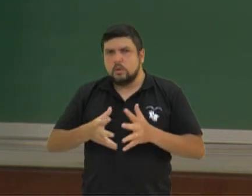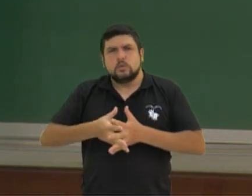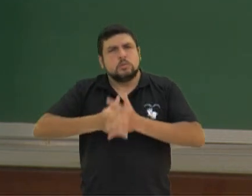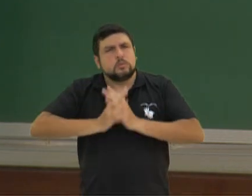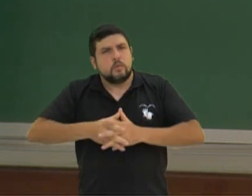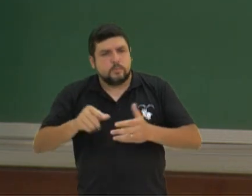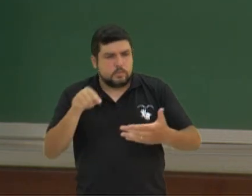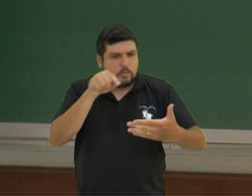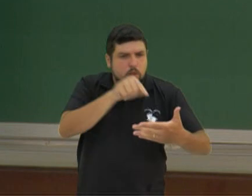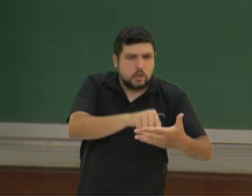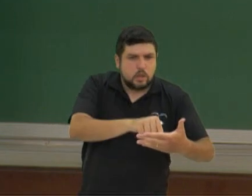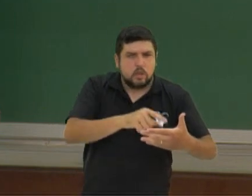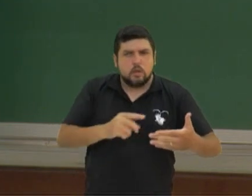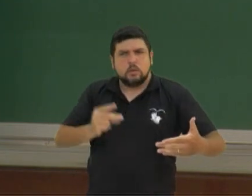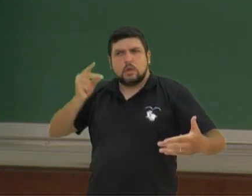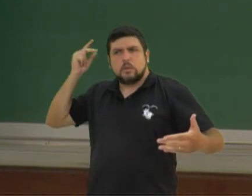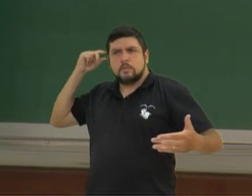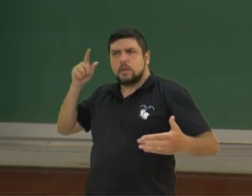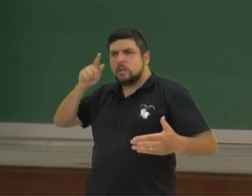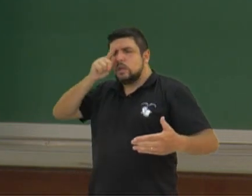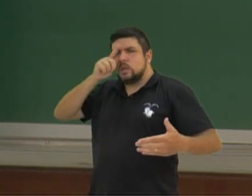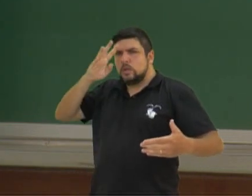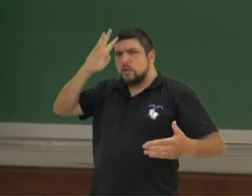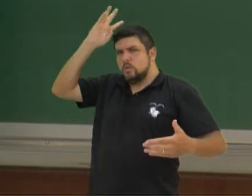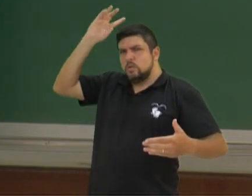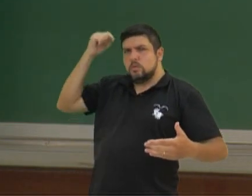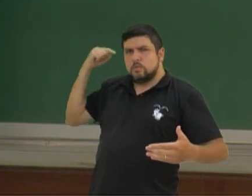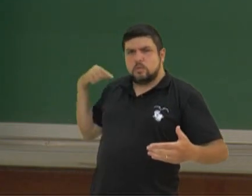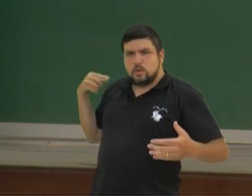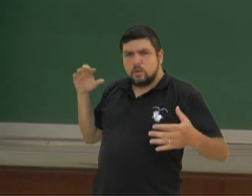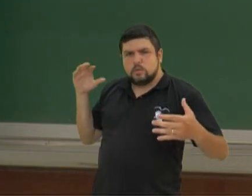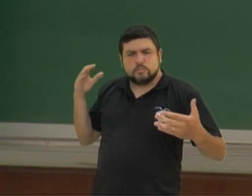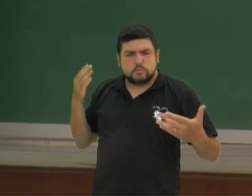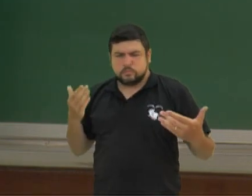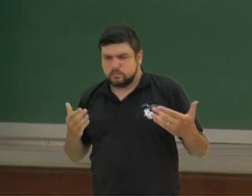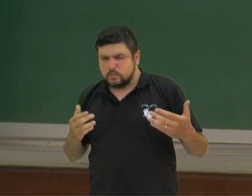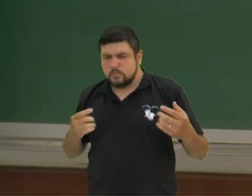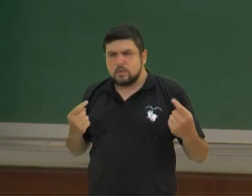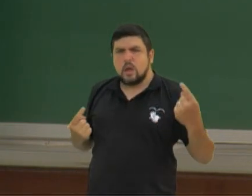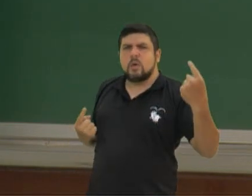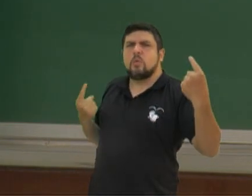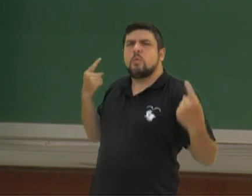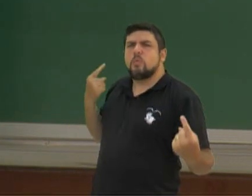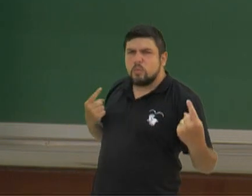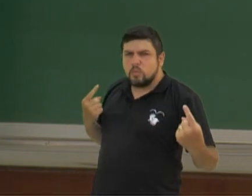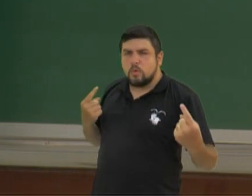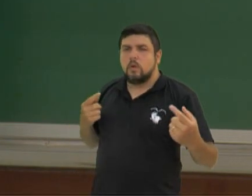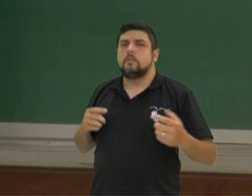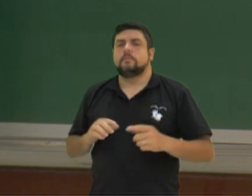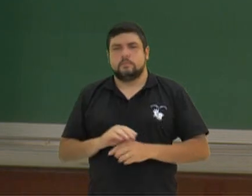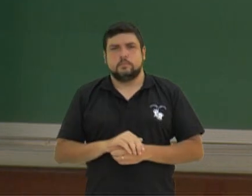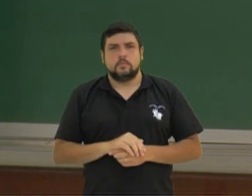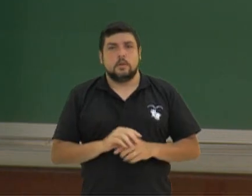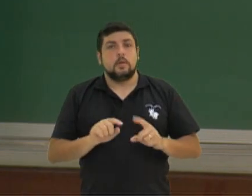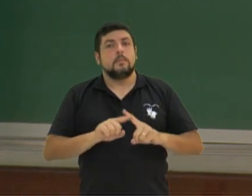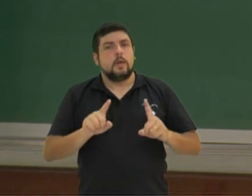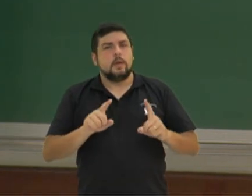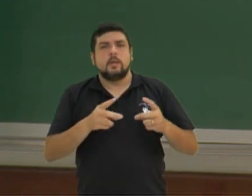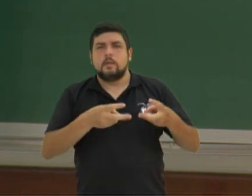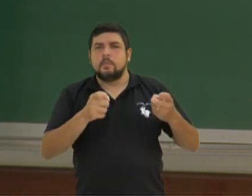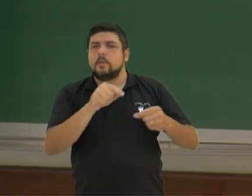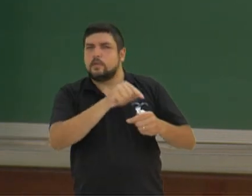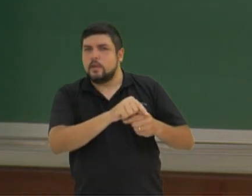obras e esculturas que foram realizadas durante a Grécia Antiga. Mas a gente vai ver que os renascentistas eles